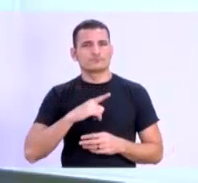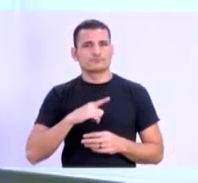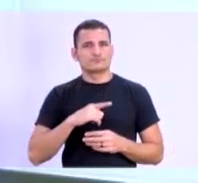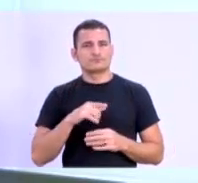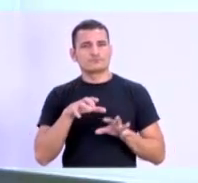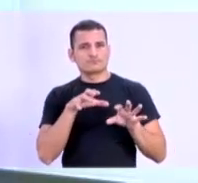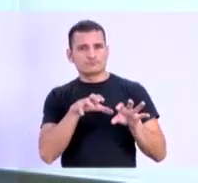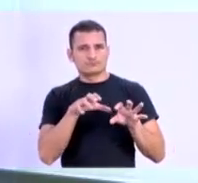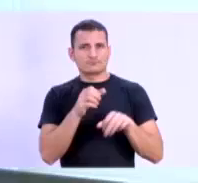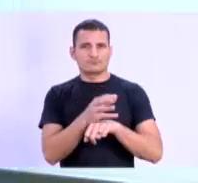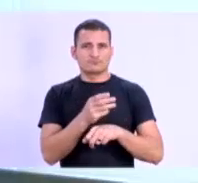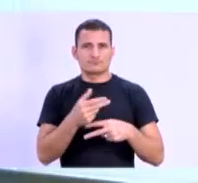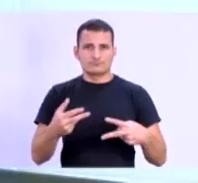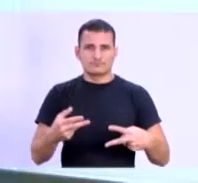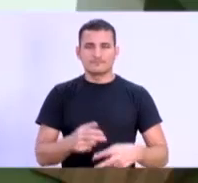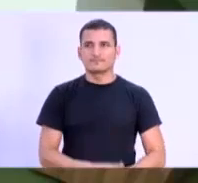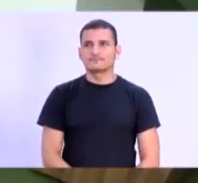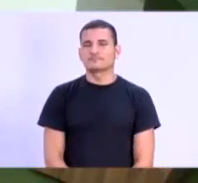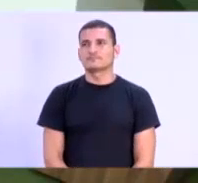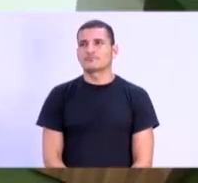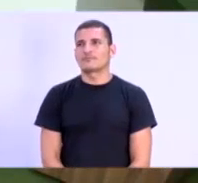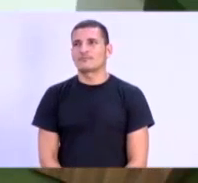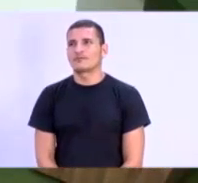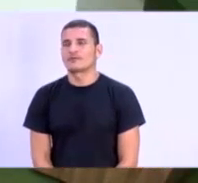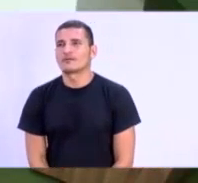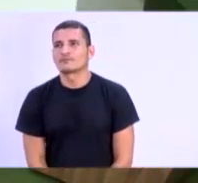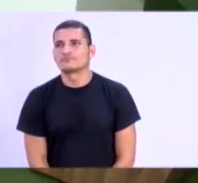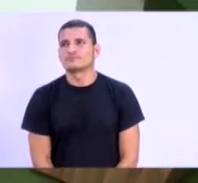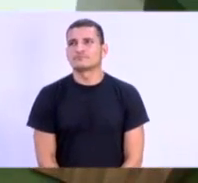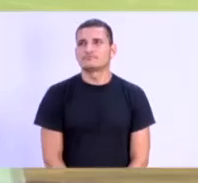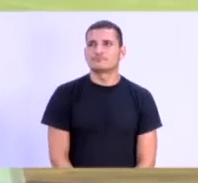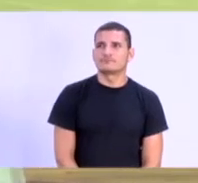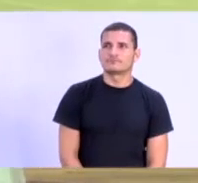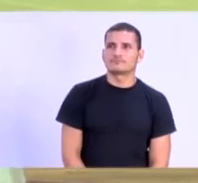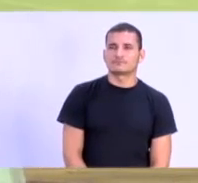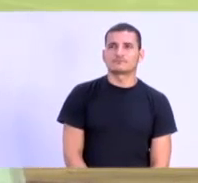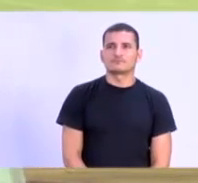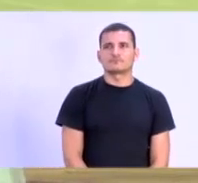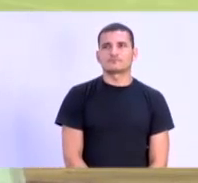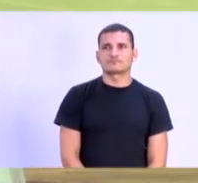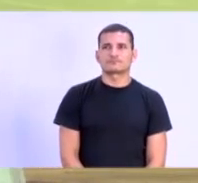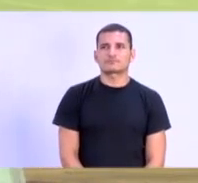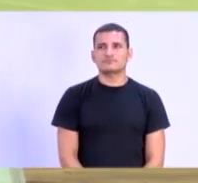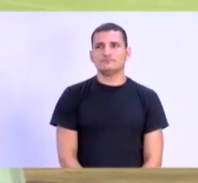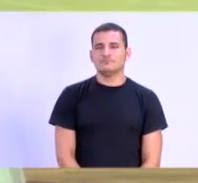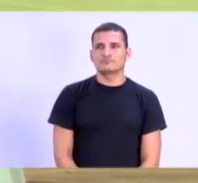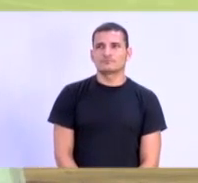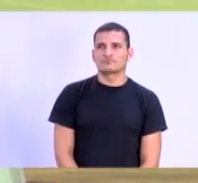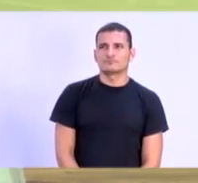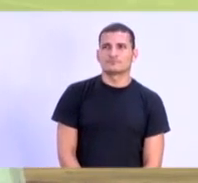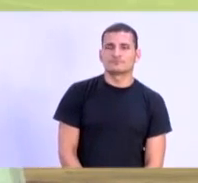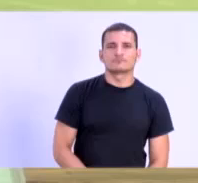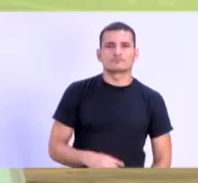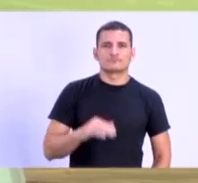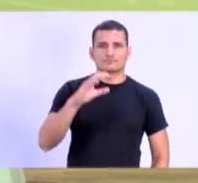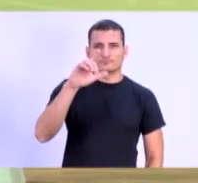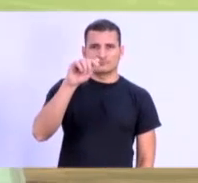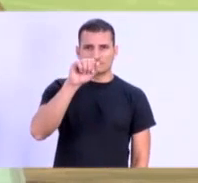a objetos, né? Professor, a gente podendo fazer um paralelo, que é a relação de classes e